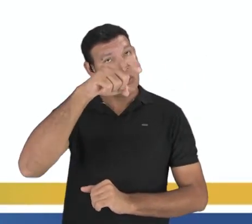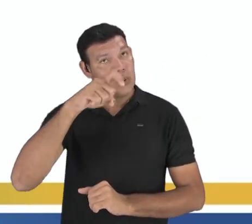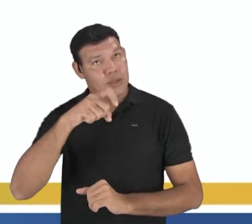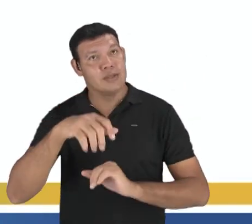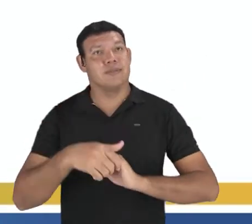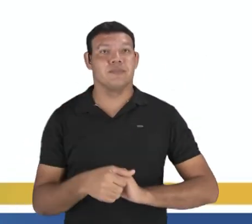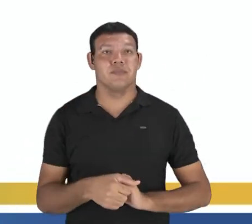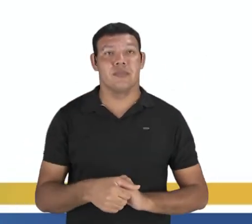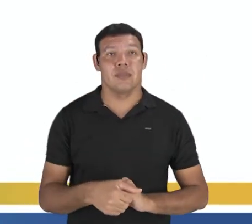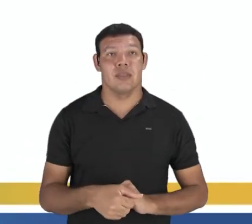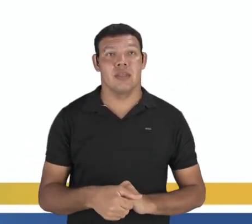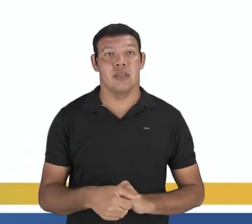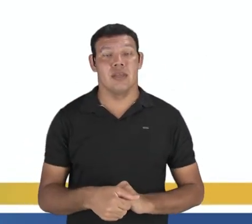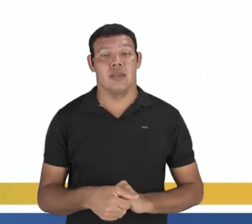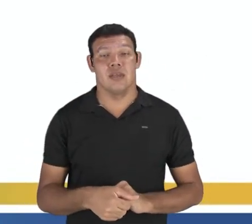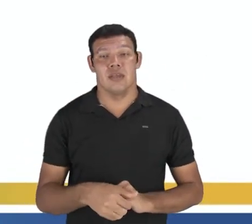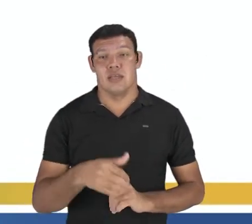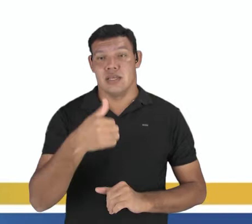membro,